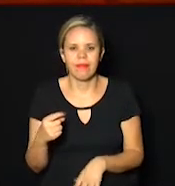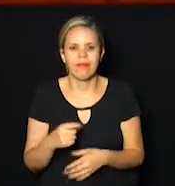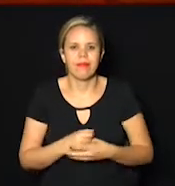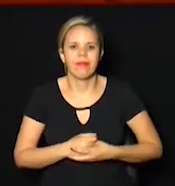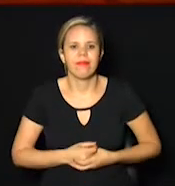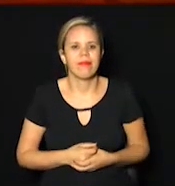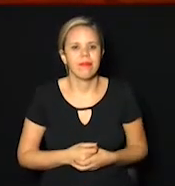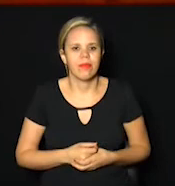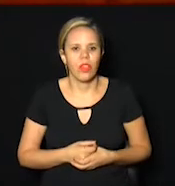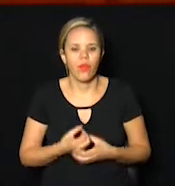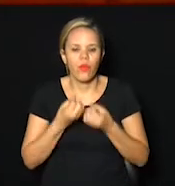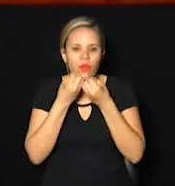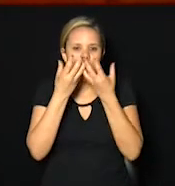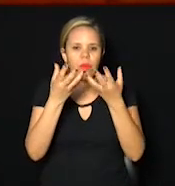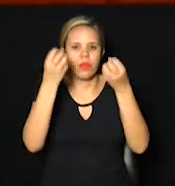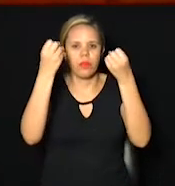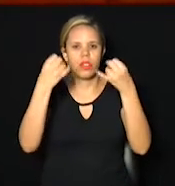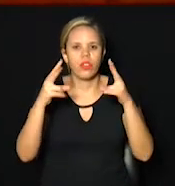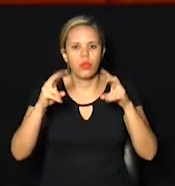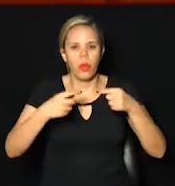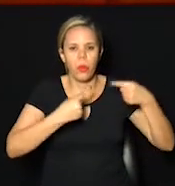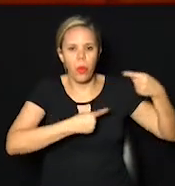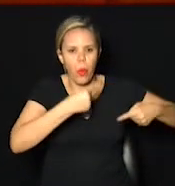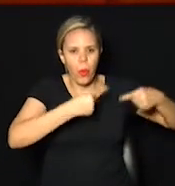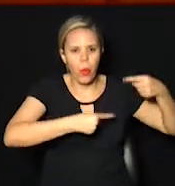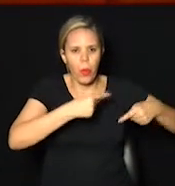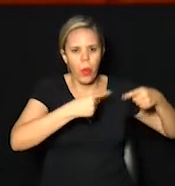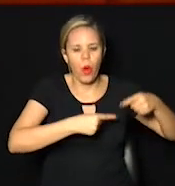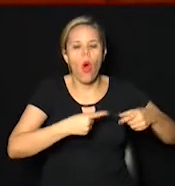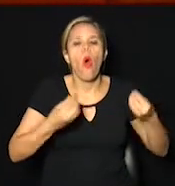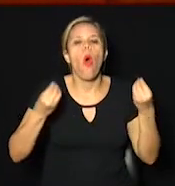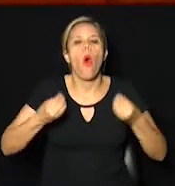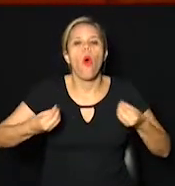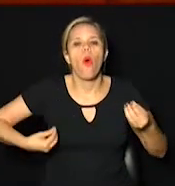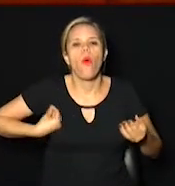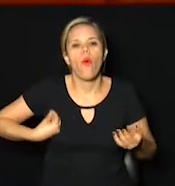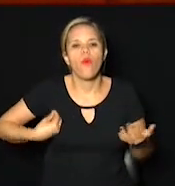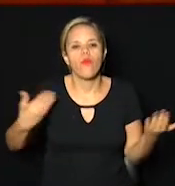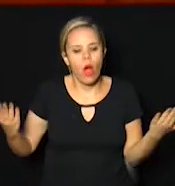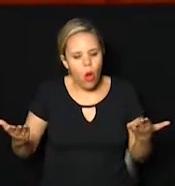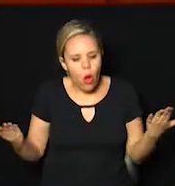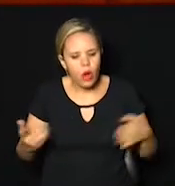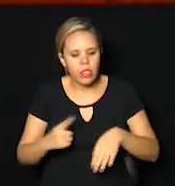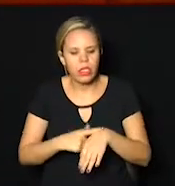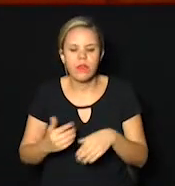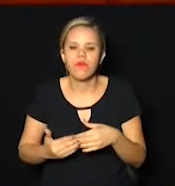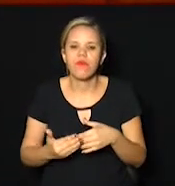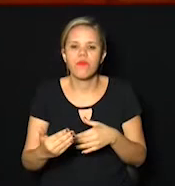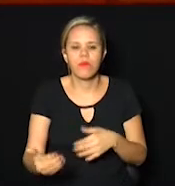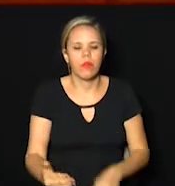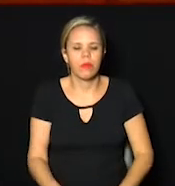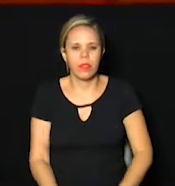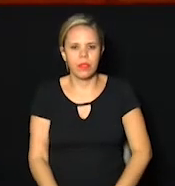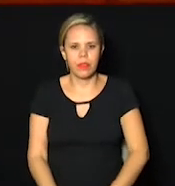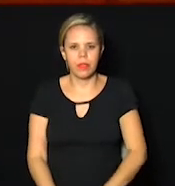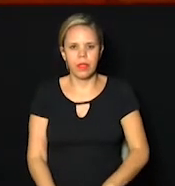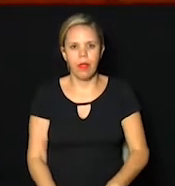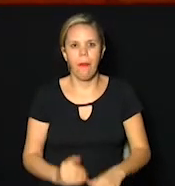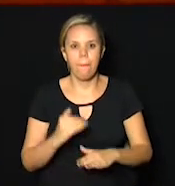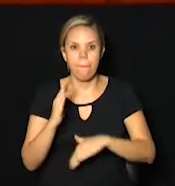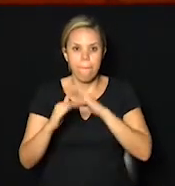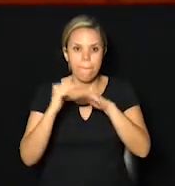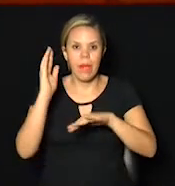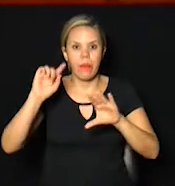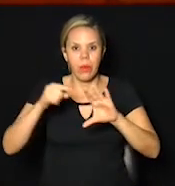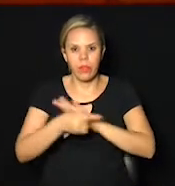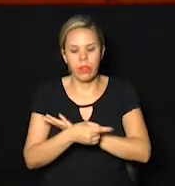vai falar sobre política, vai falar sobre o ambiente que a gente está vivendo neste momento, mas muito além de política, a gente vai ter que